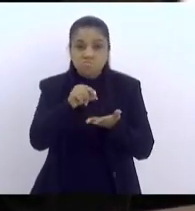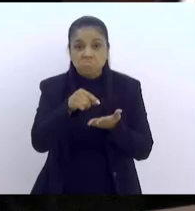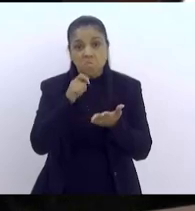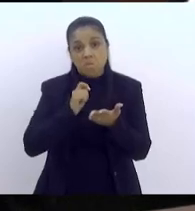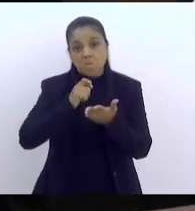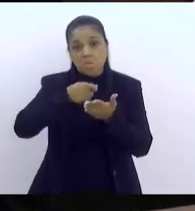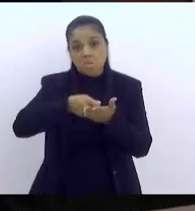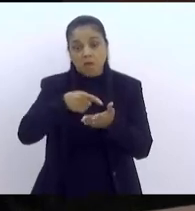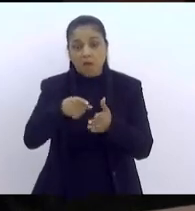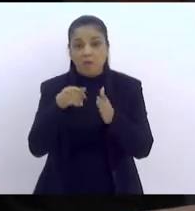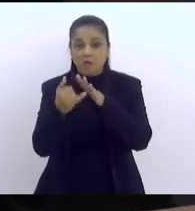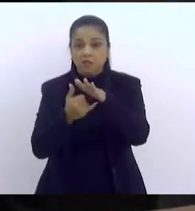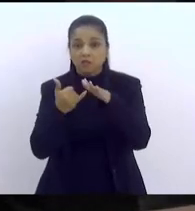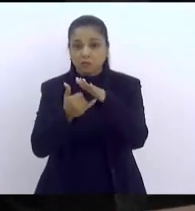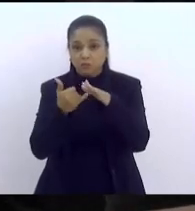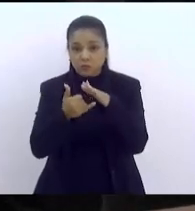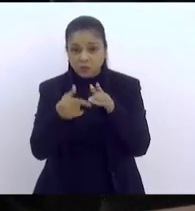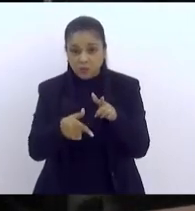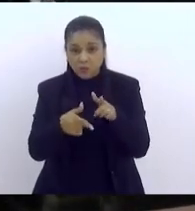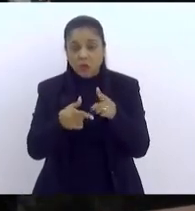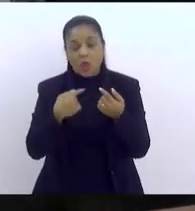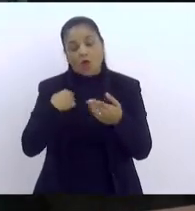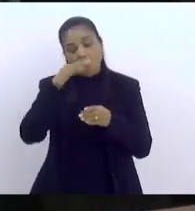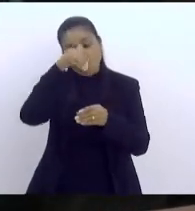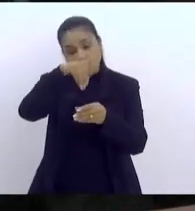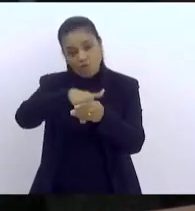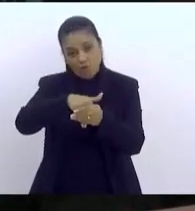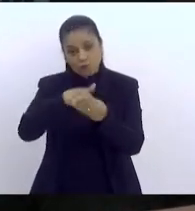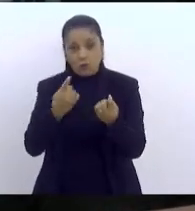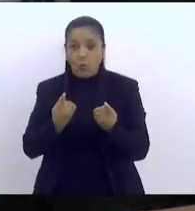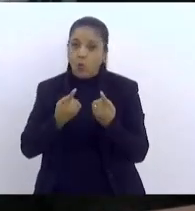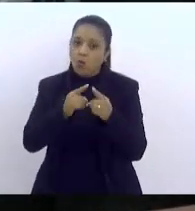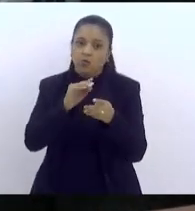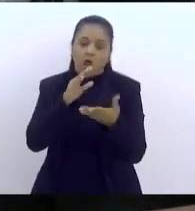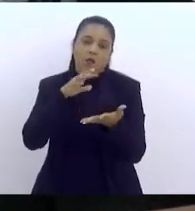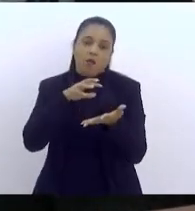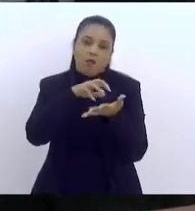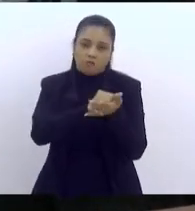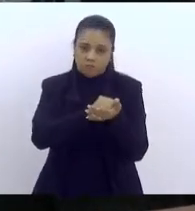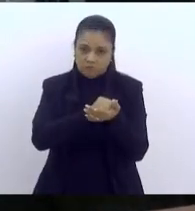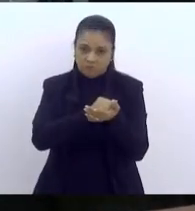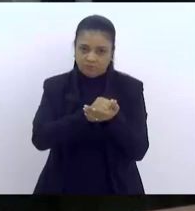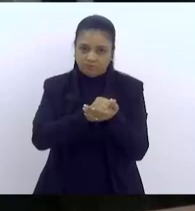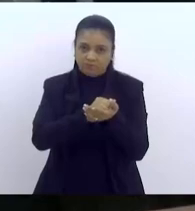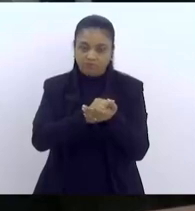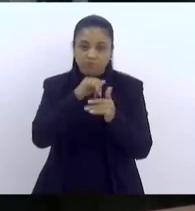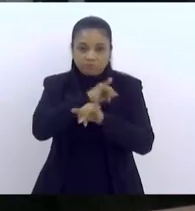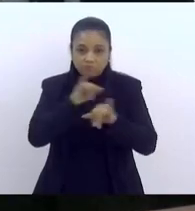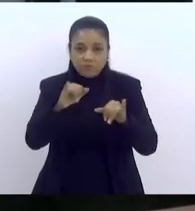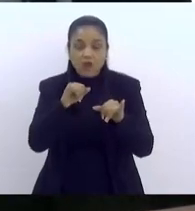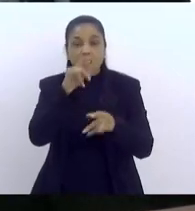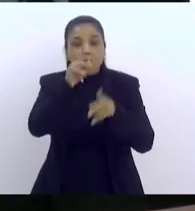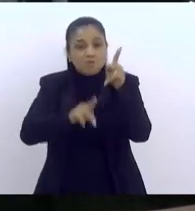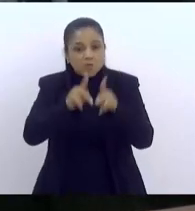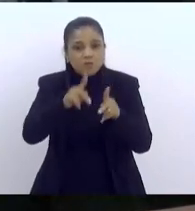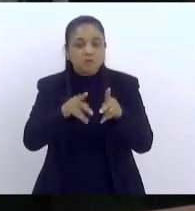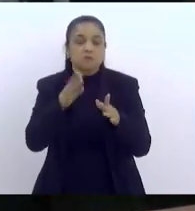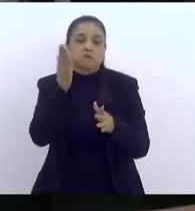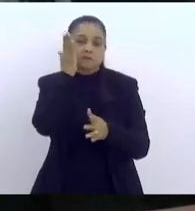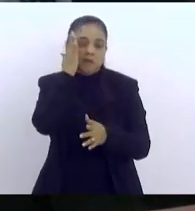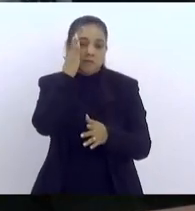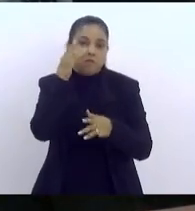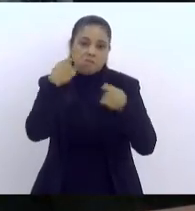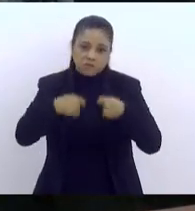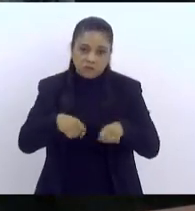registrar o meu voto contrário e dizer que a população precisa saber, inclusive,